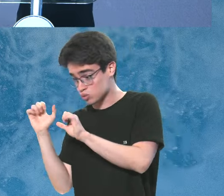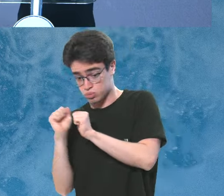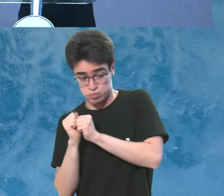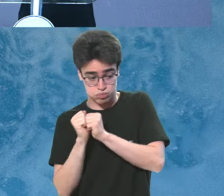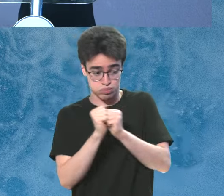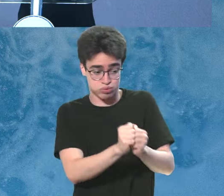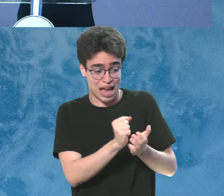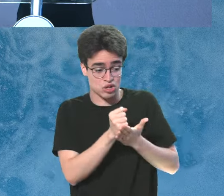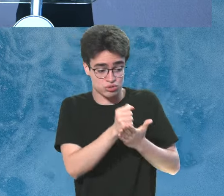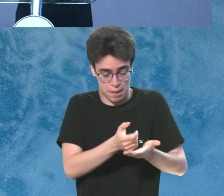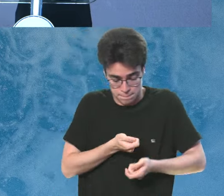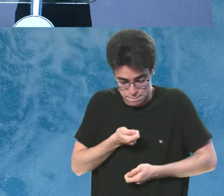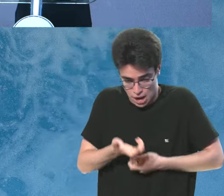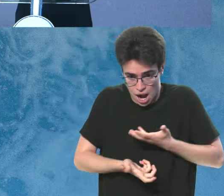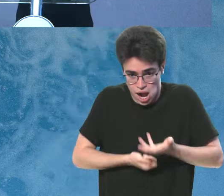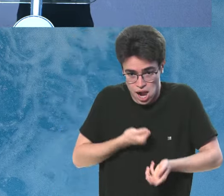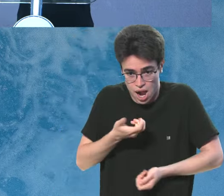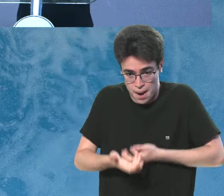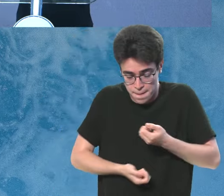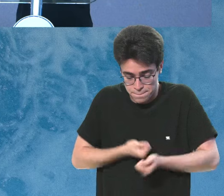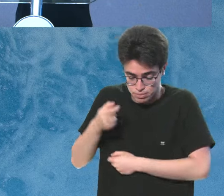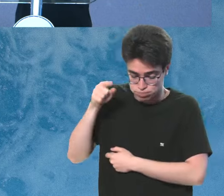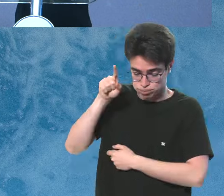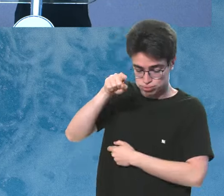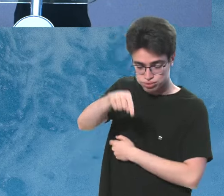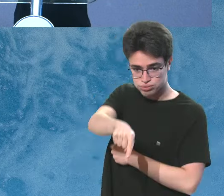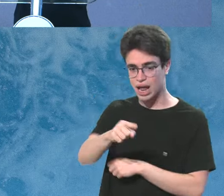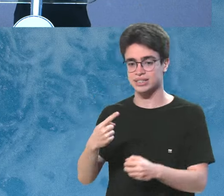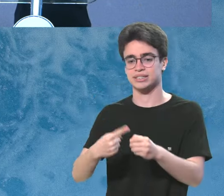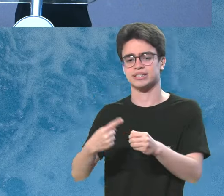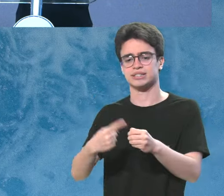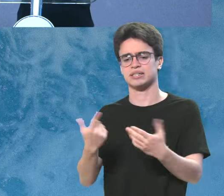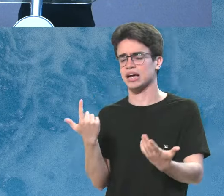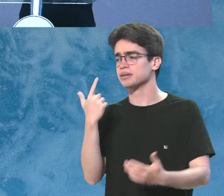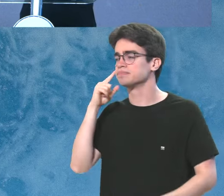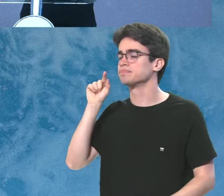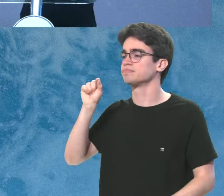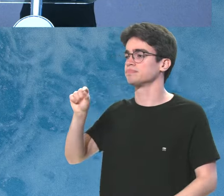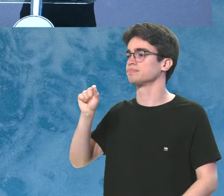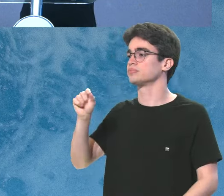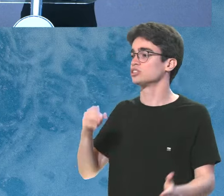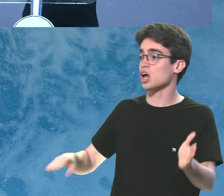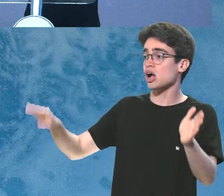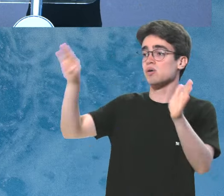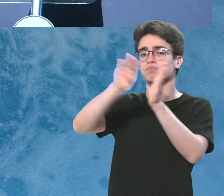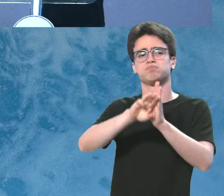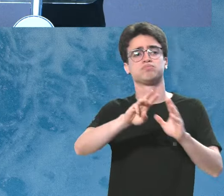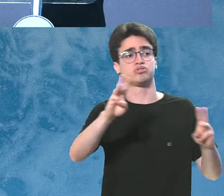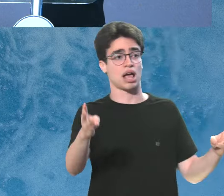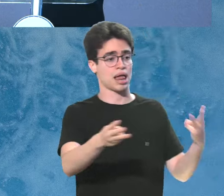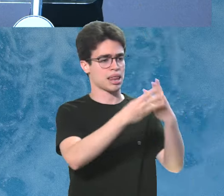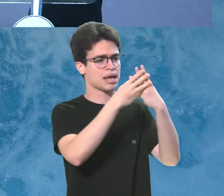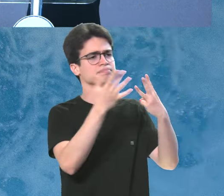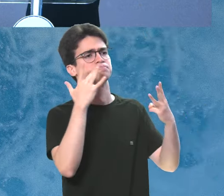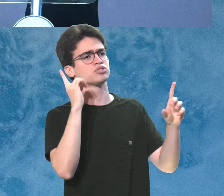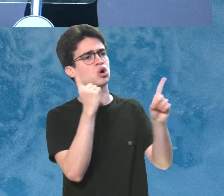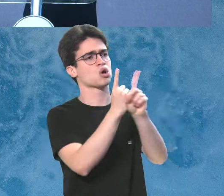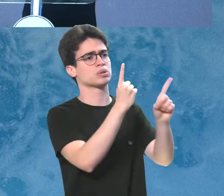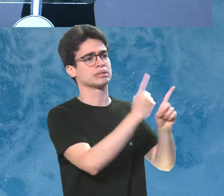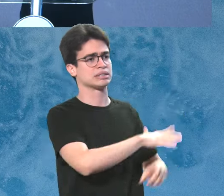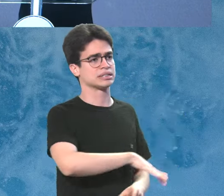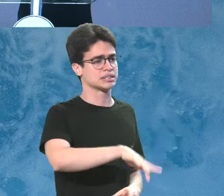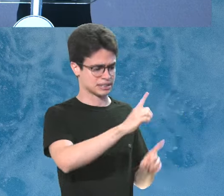num grande cesto quando Saulo chegou a Jerusalém tentou se encontrar com al com os discípulos mas todos estavam com medo dele pois